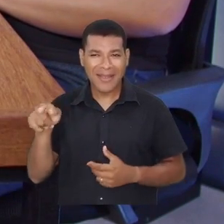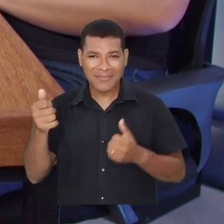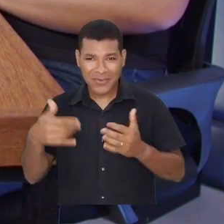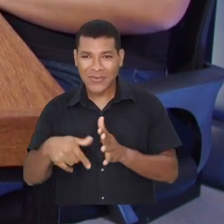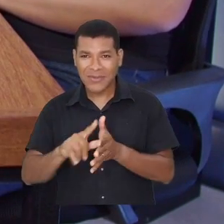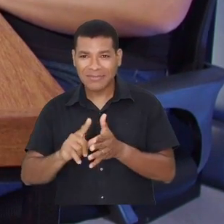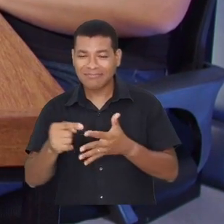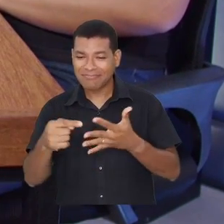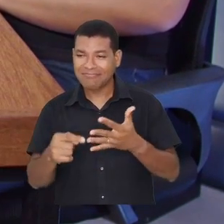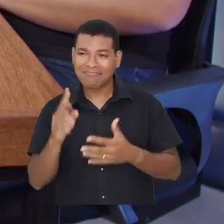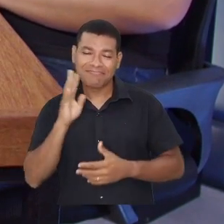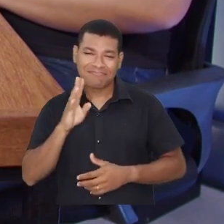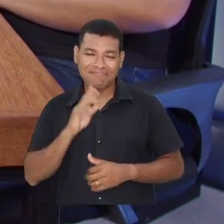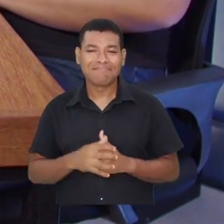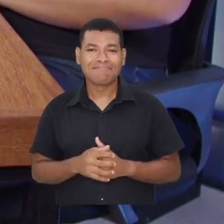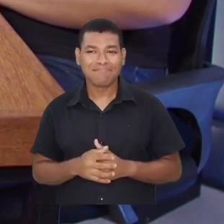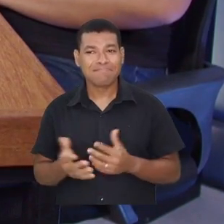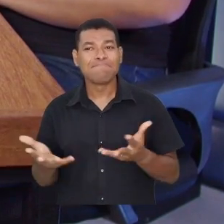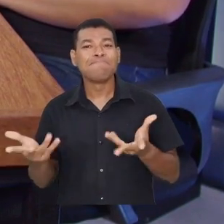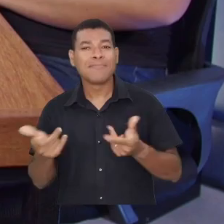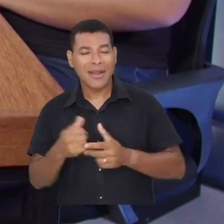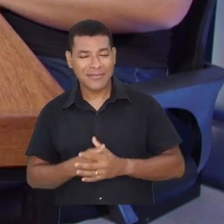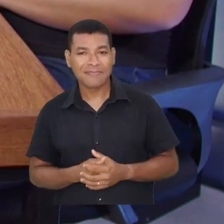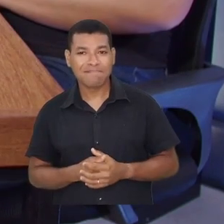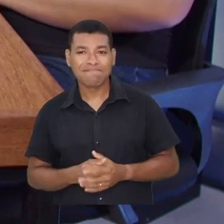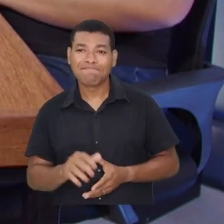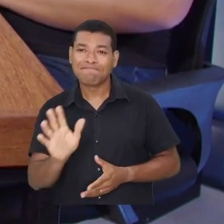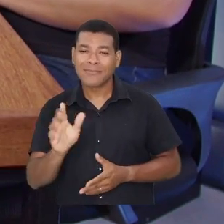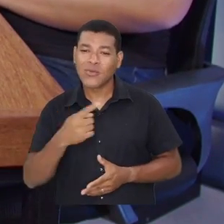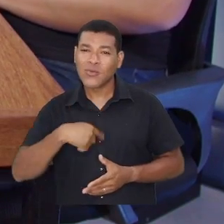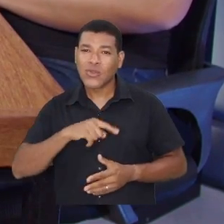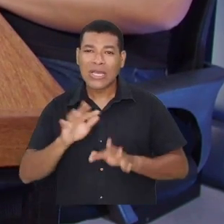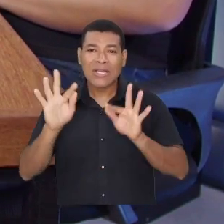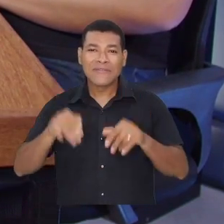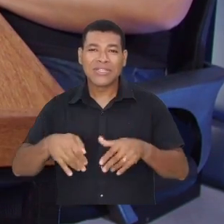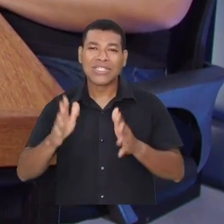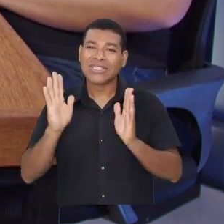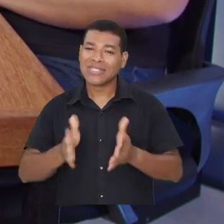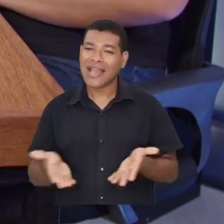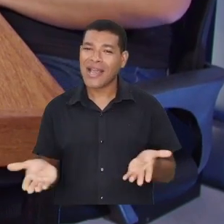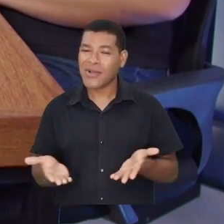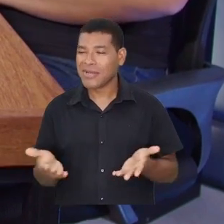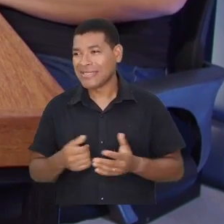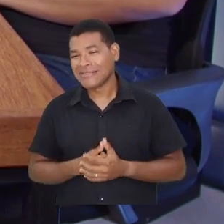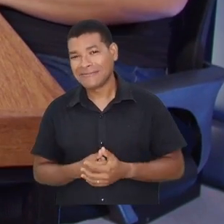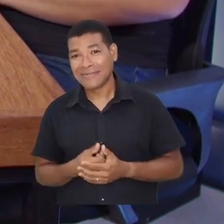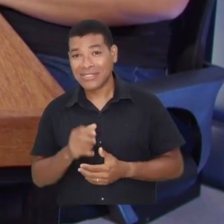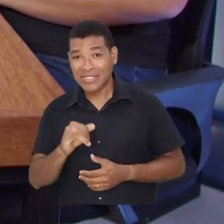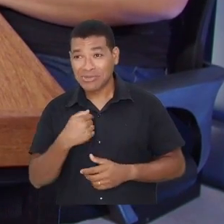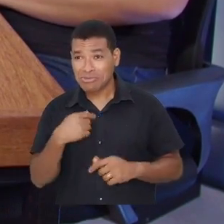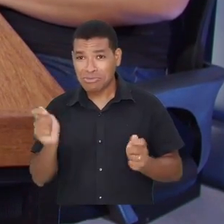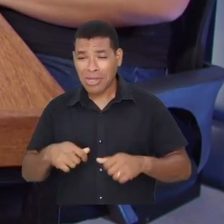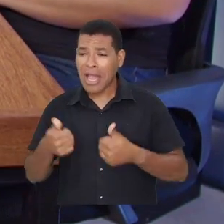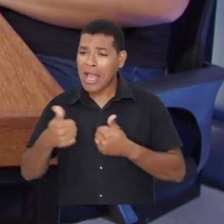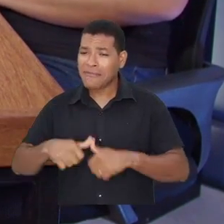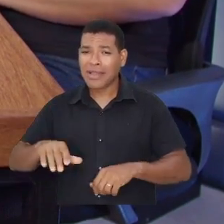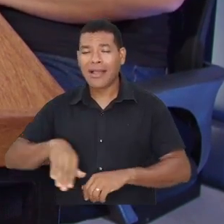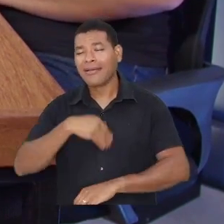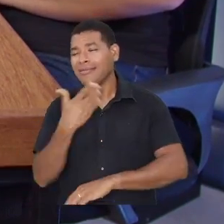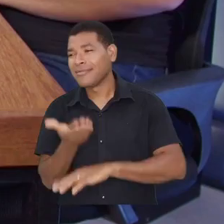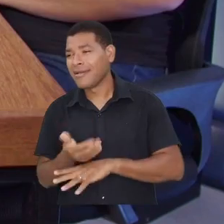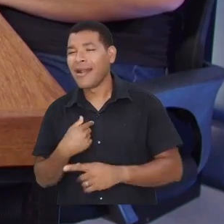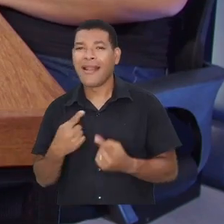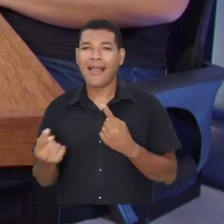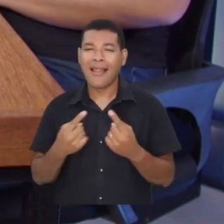muito legal. Maravilhoso. Gente, a gente tá chegando no final dessa nossa edição. Ah, por mim, eu ficava aqui a tarde inteira falando que